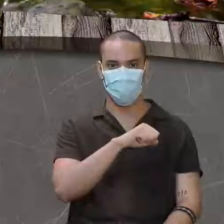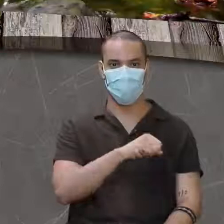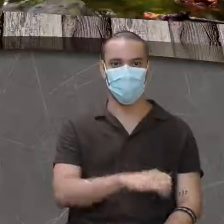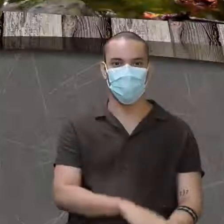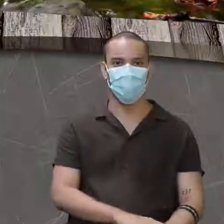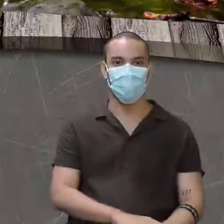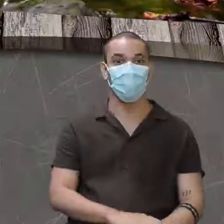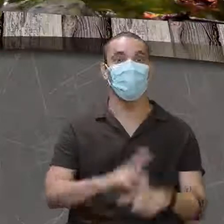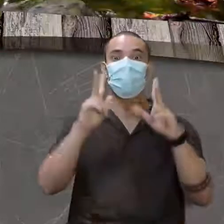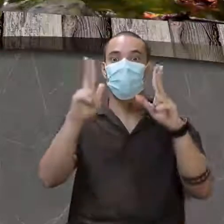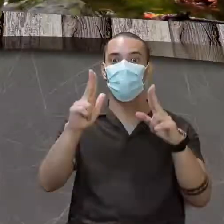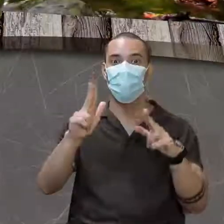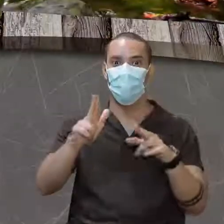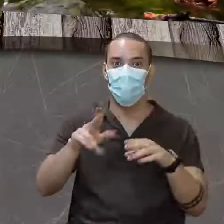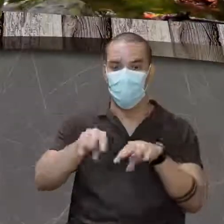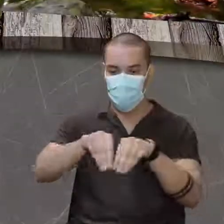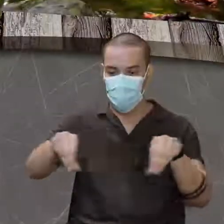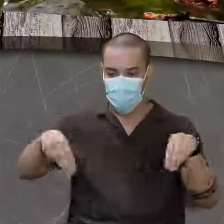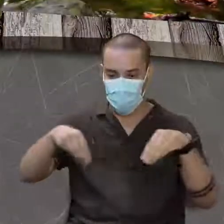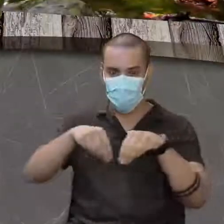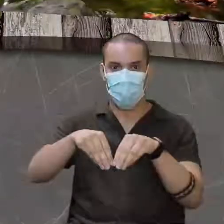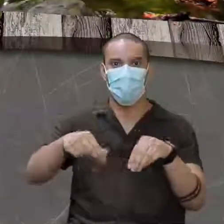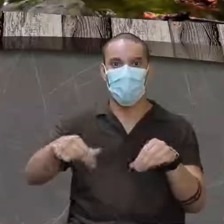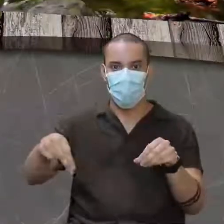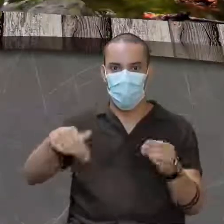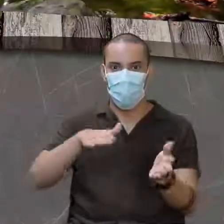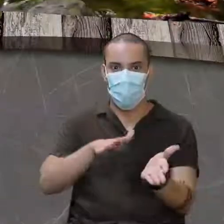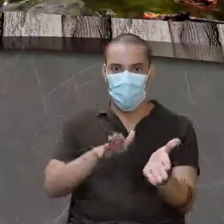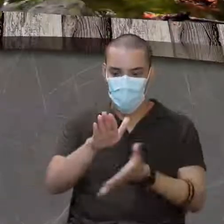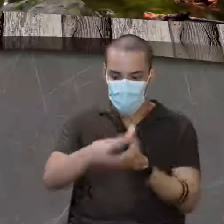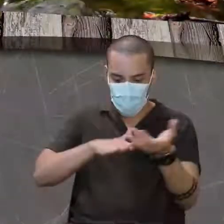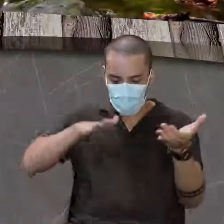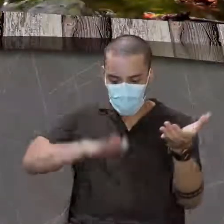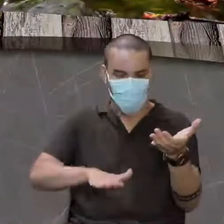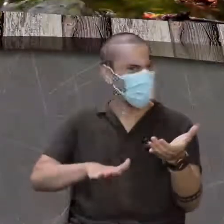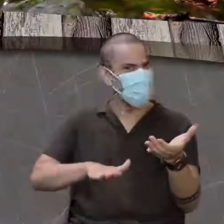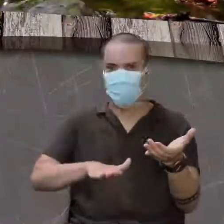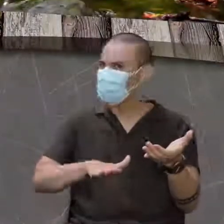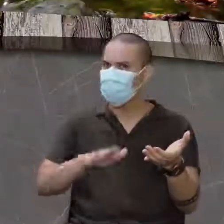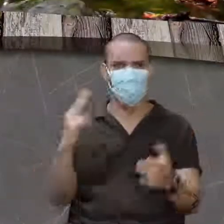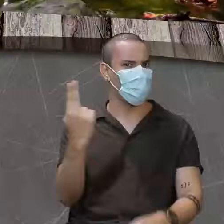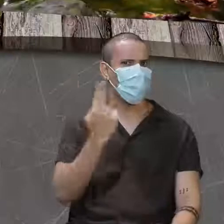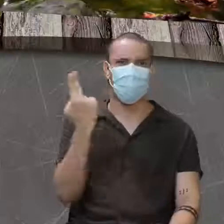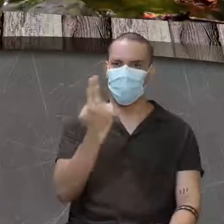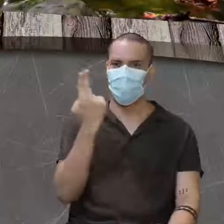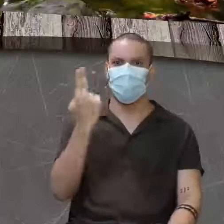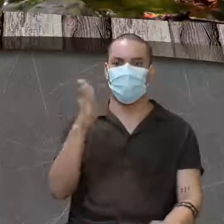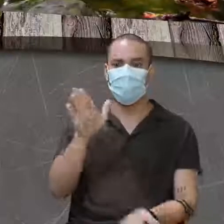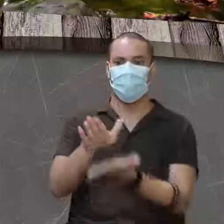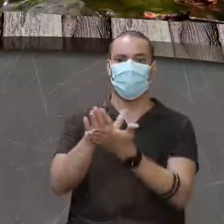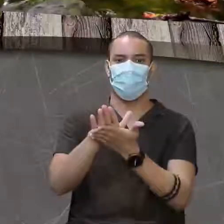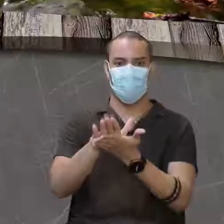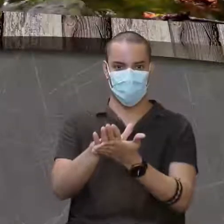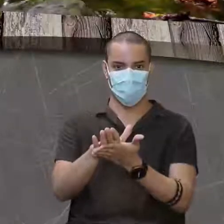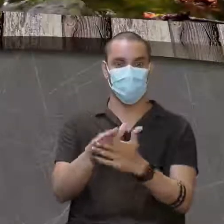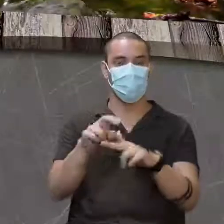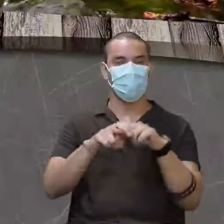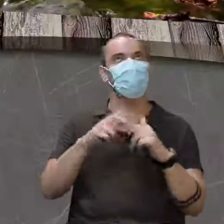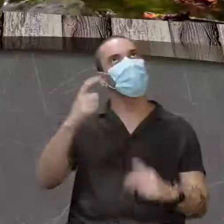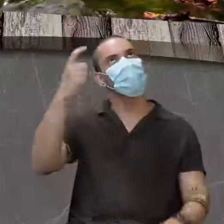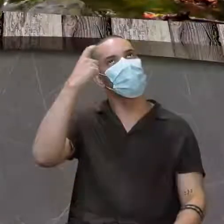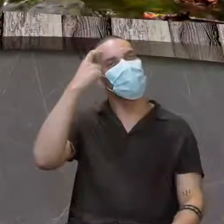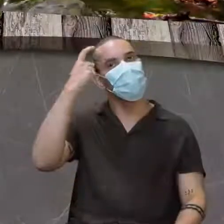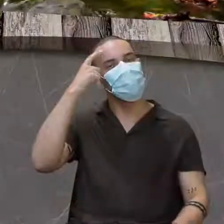que pisar na areia, né? Deus o livre. Já passei uma situação dessa, nunca mais. Então, estamos pensando aí